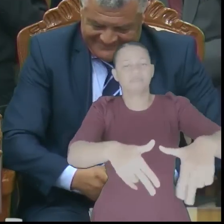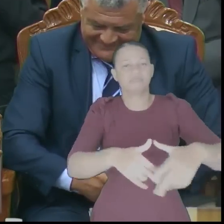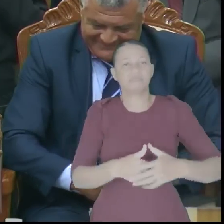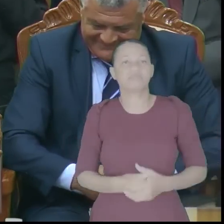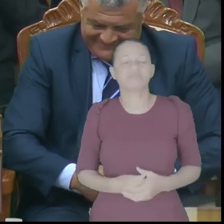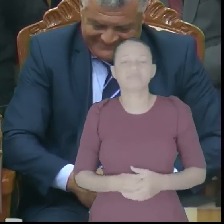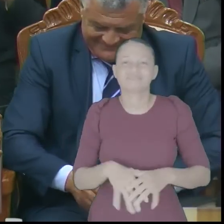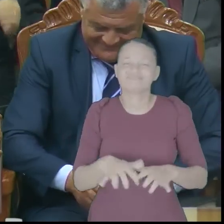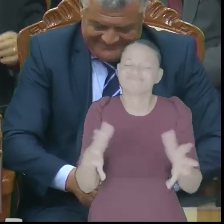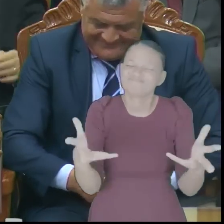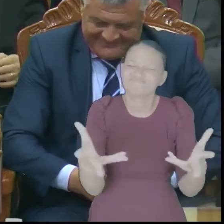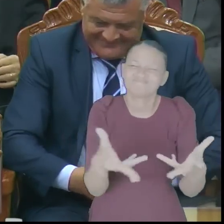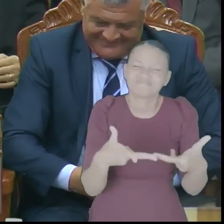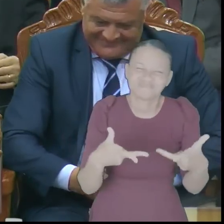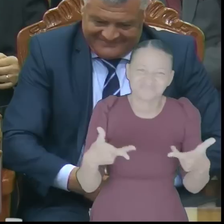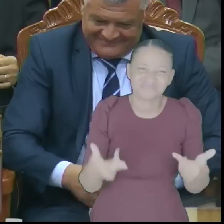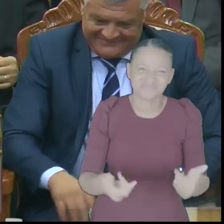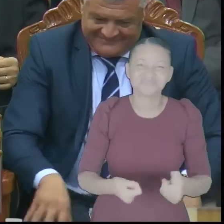Olha que coisa maravilhosa.